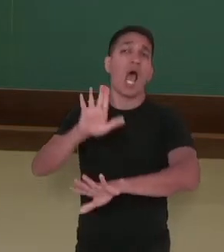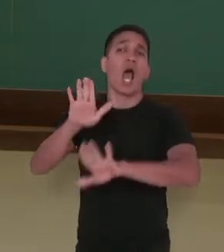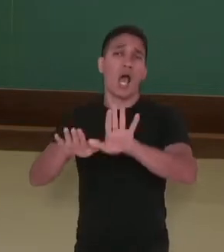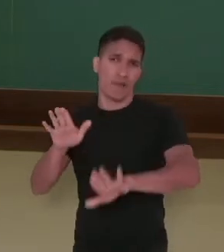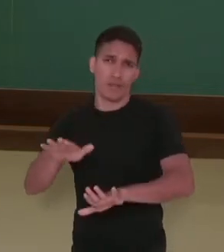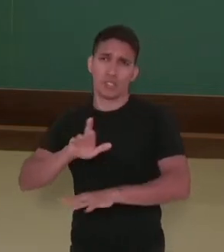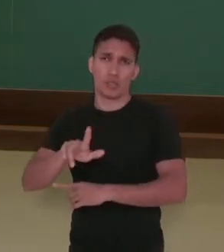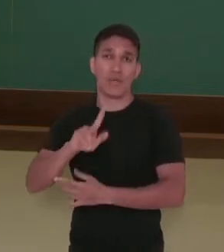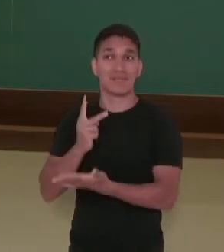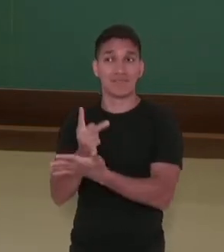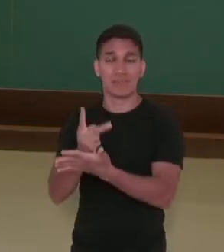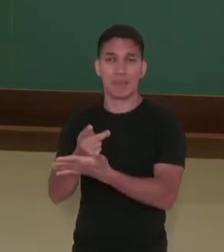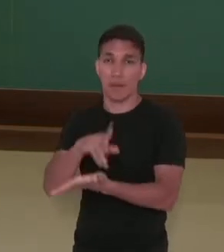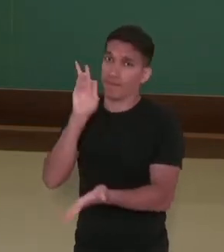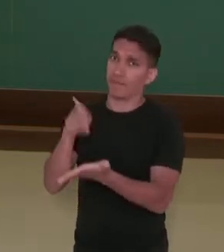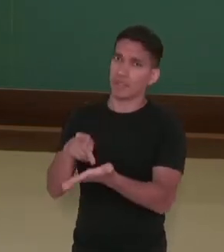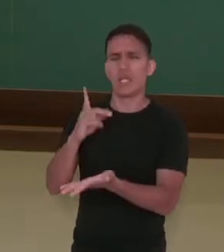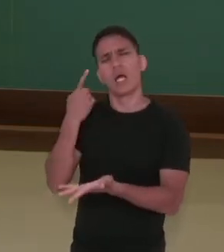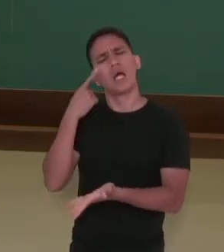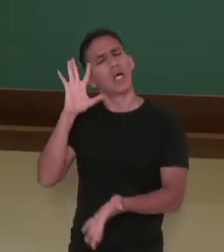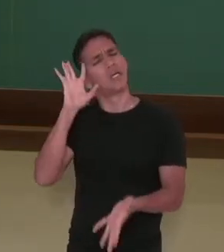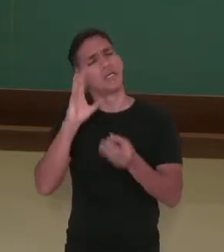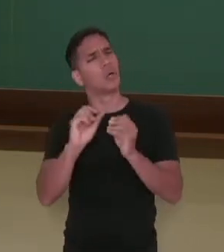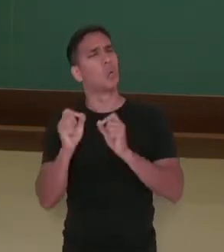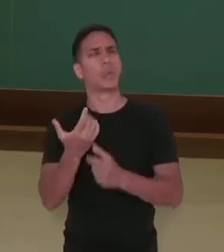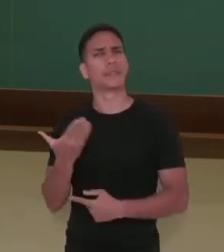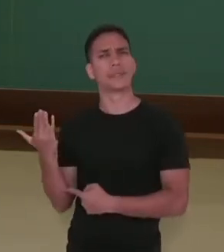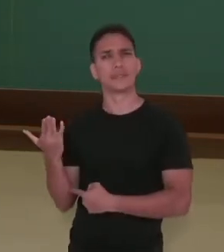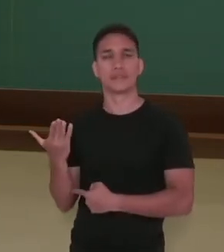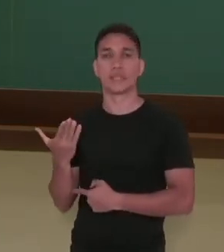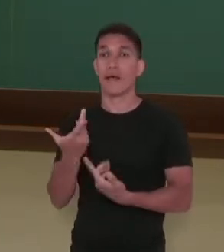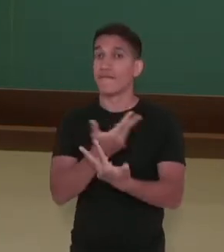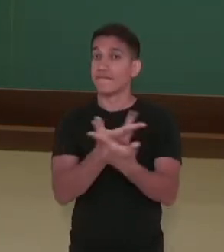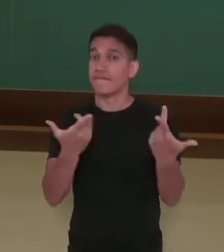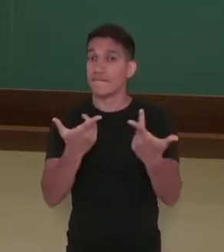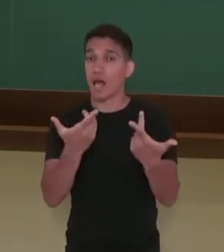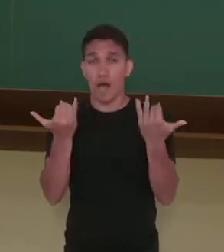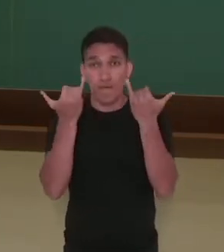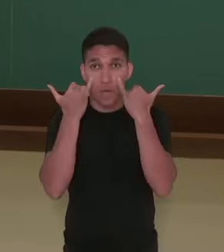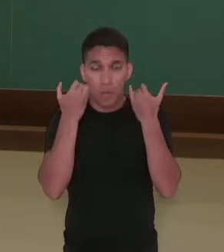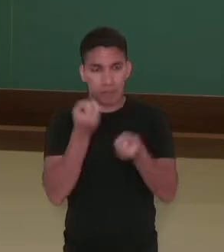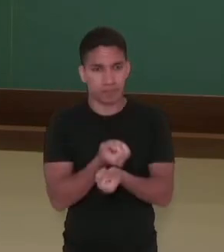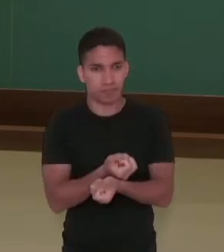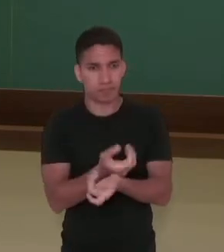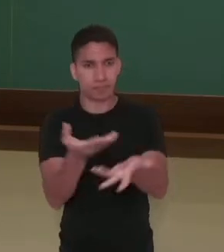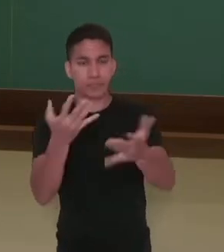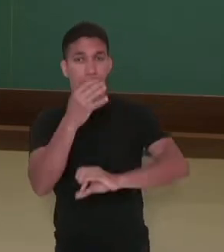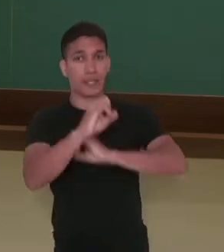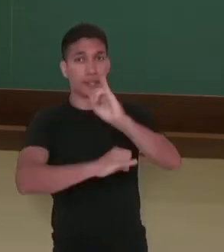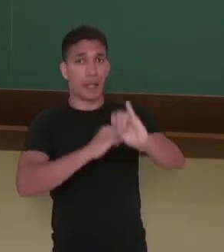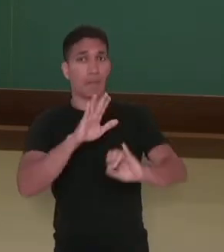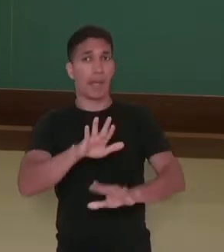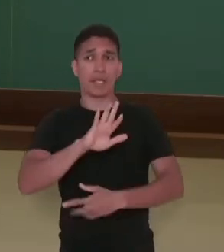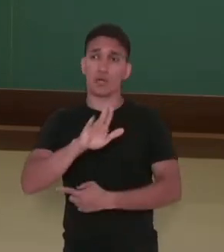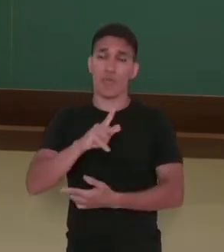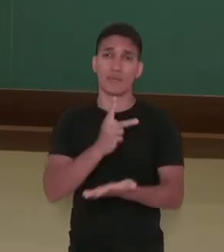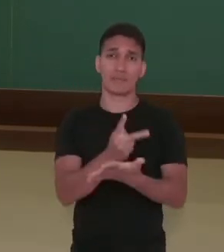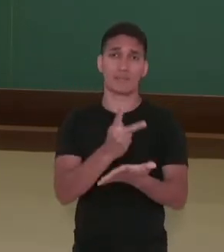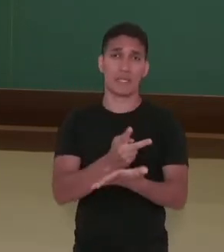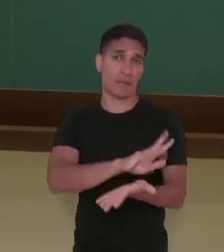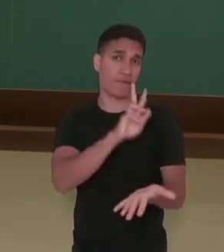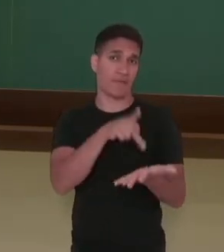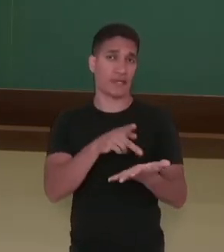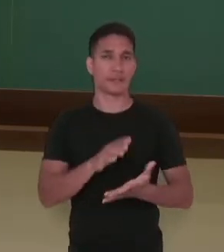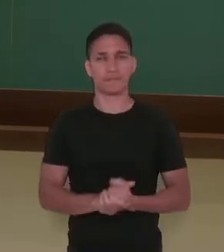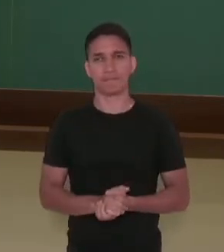nós podemos sintetizar? Que muitas mensagens são espalhadas na internet e nem sempre são verdadeiras. A